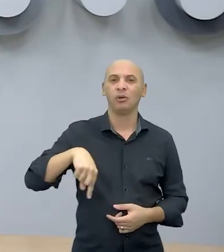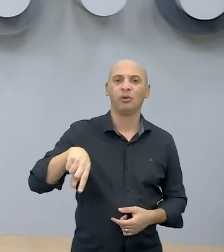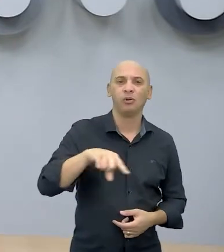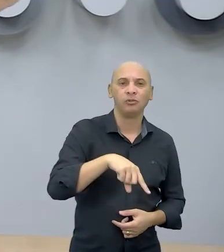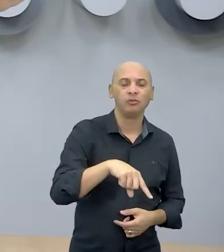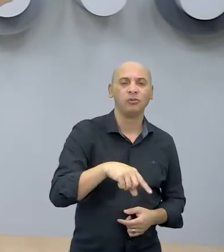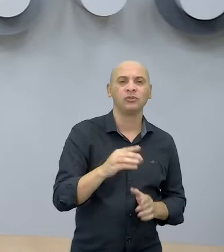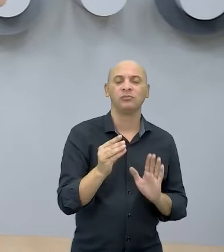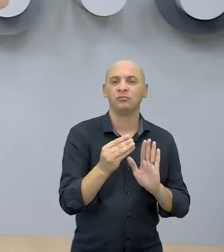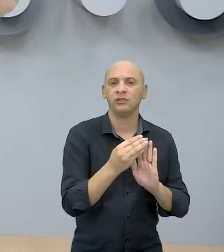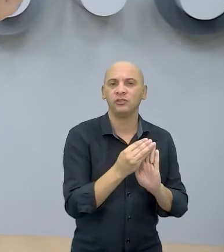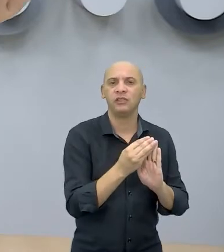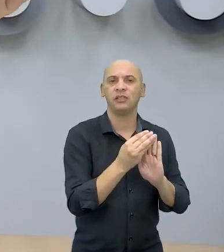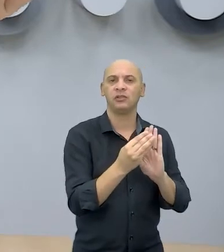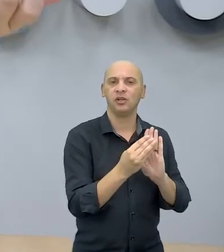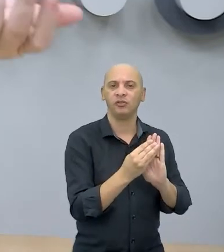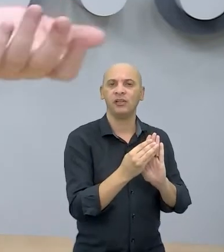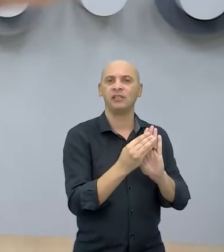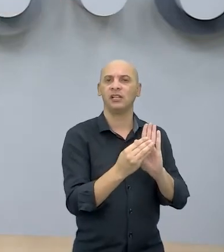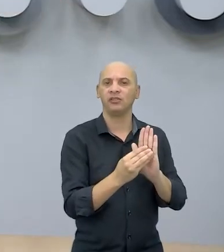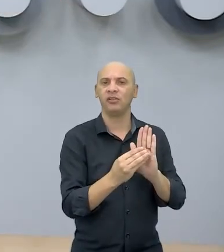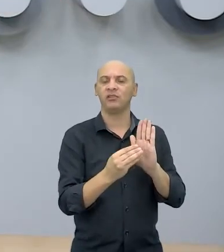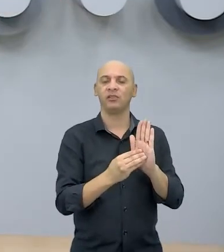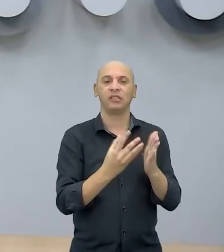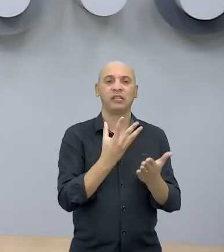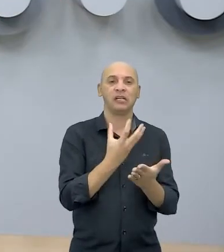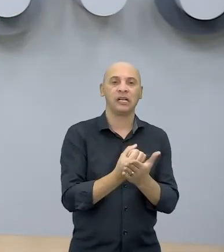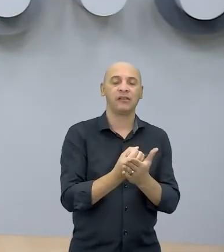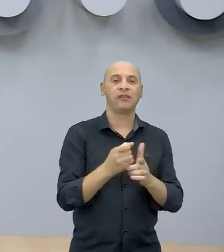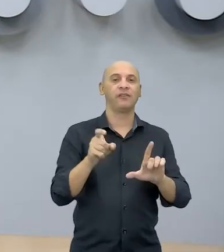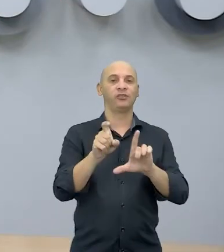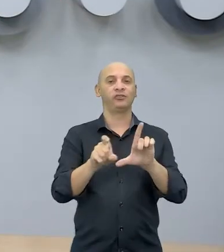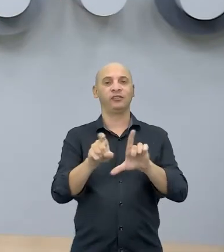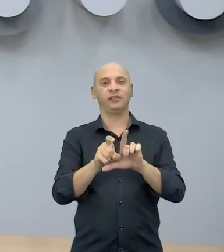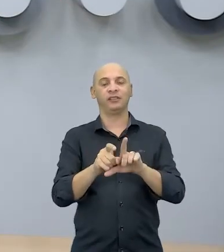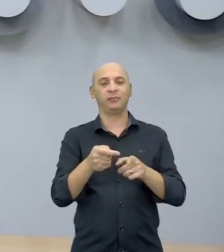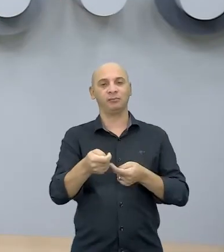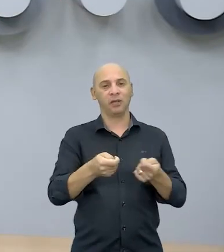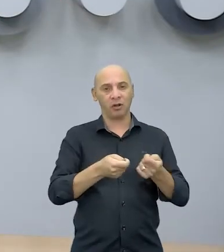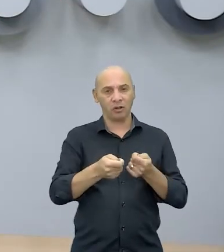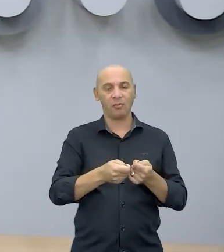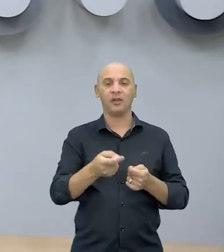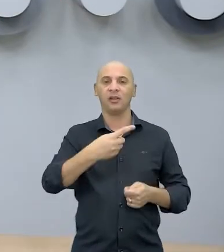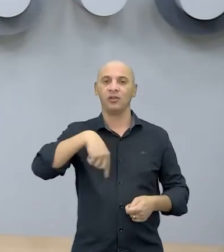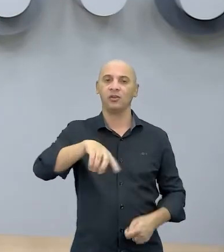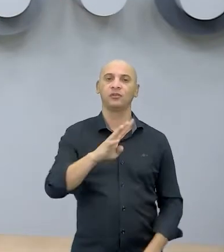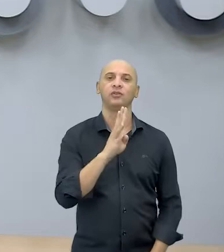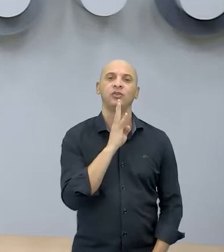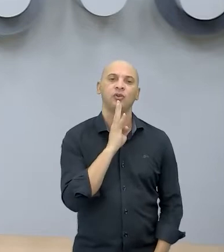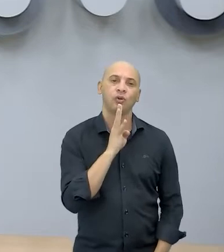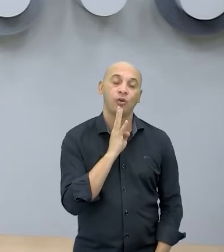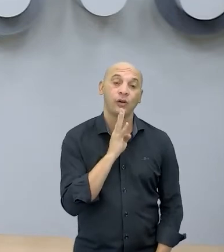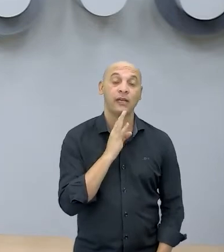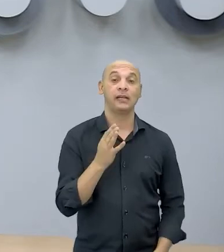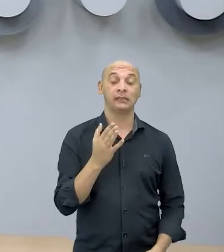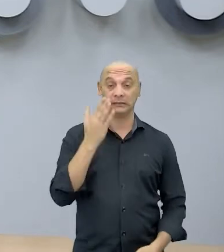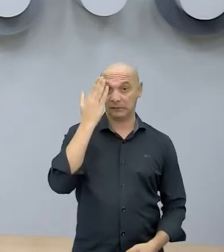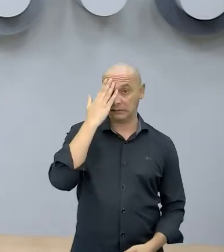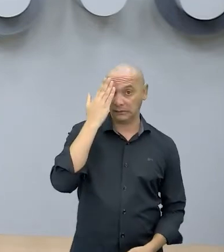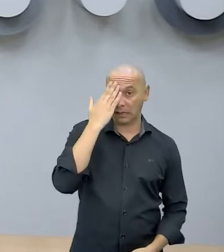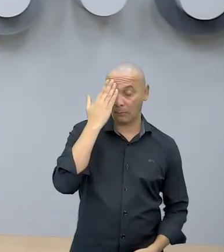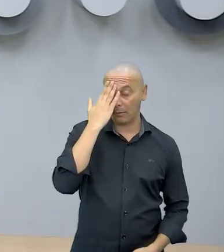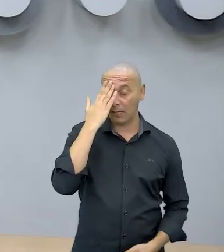mantendo registros das transações online, tanto mais a gente vai conseguindo conhecer e